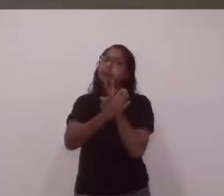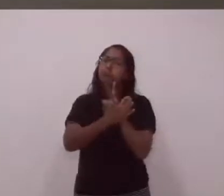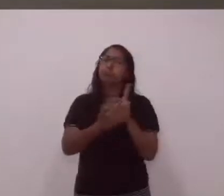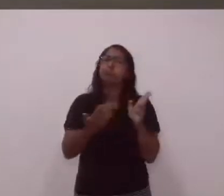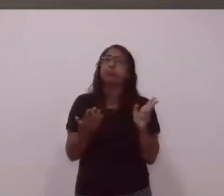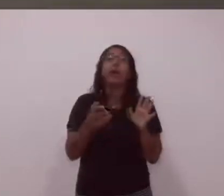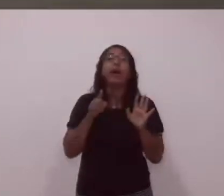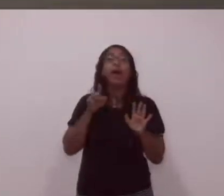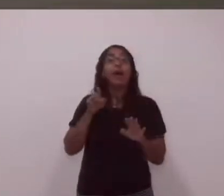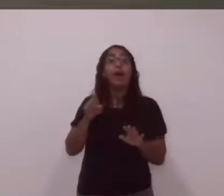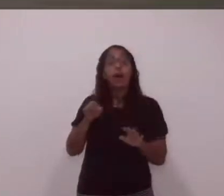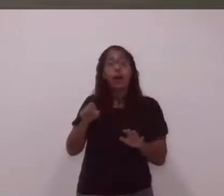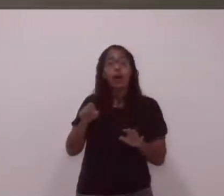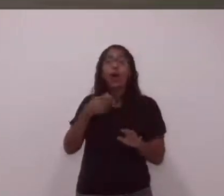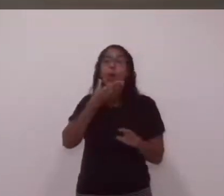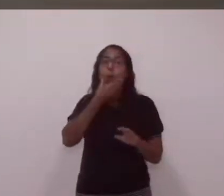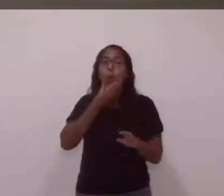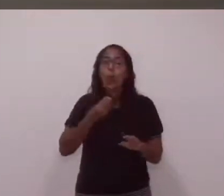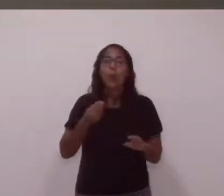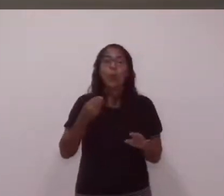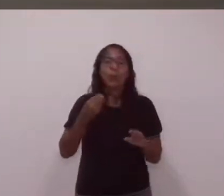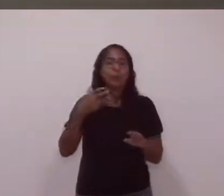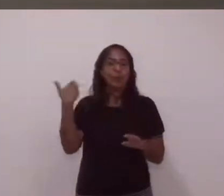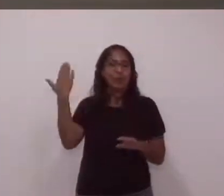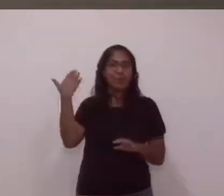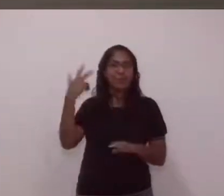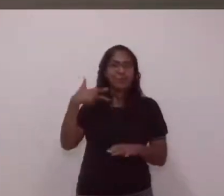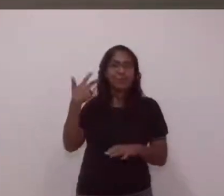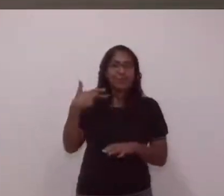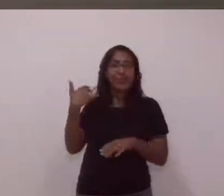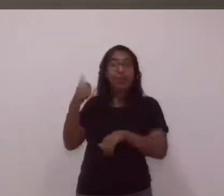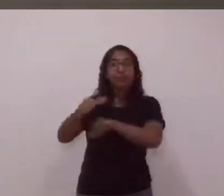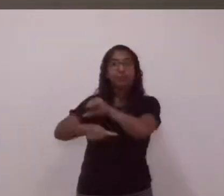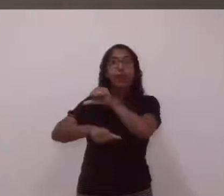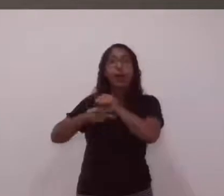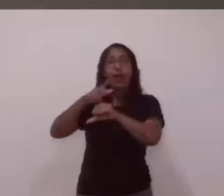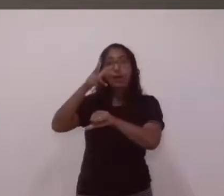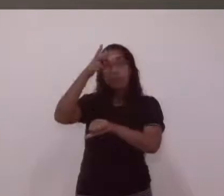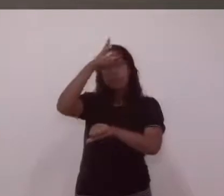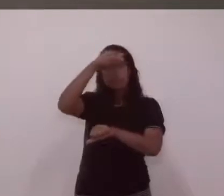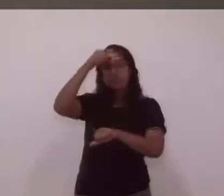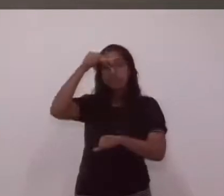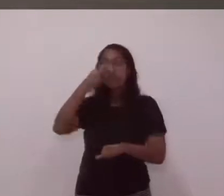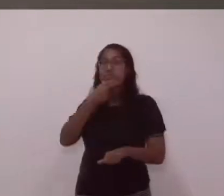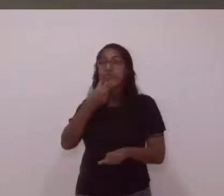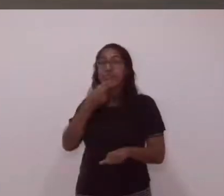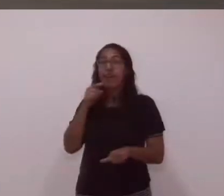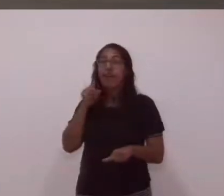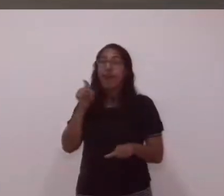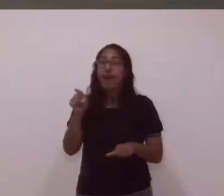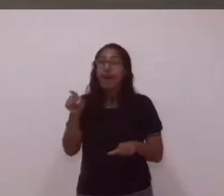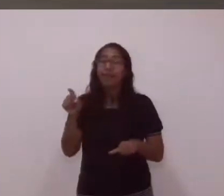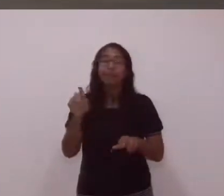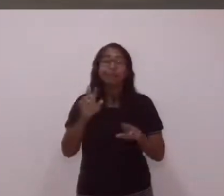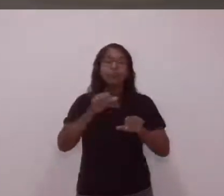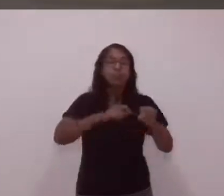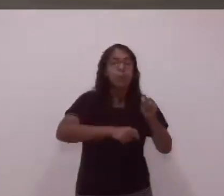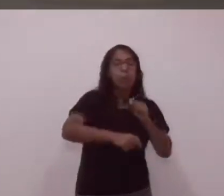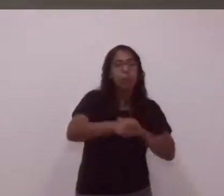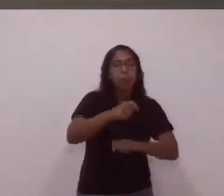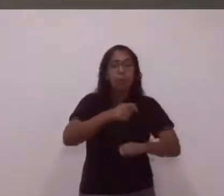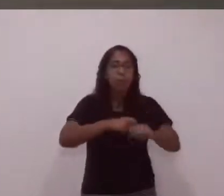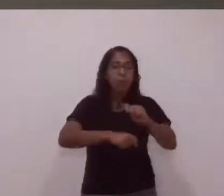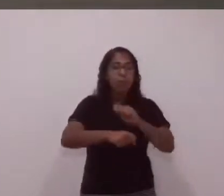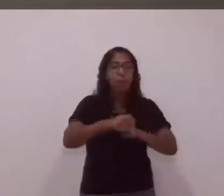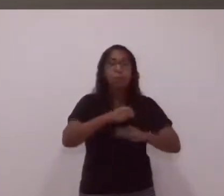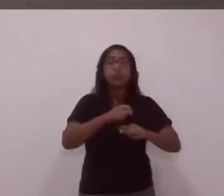mandatos de um ex-vereador que vai para prefeito e não consegue ter habilidade simples de traçar um planejamento para fazer um